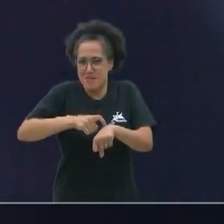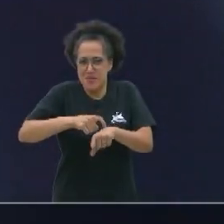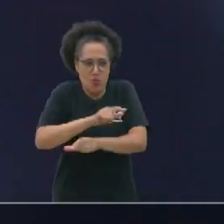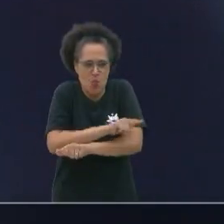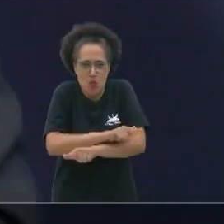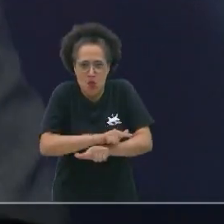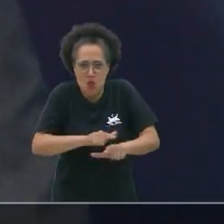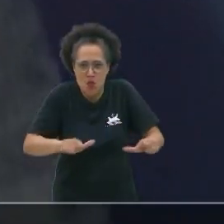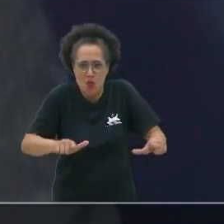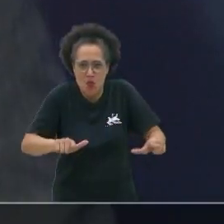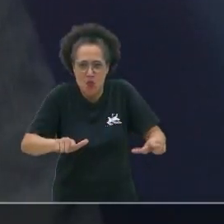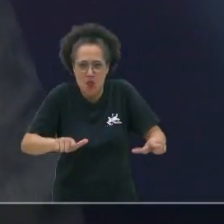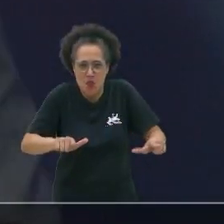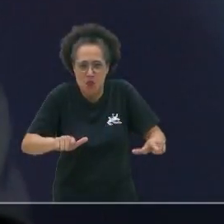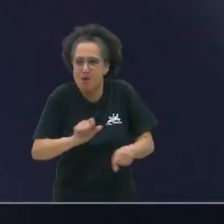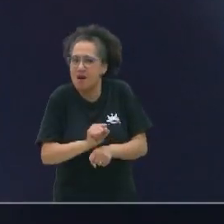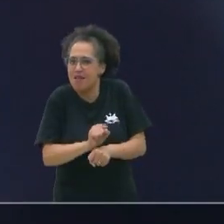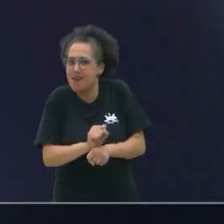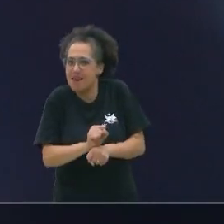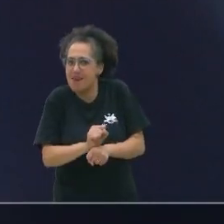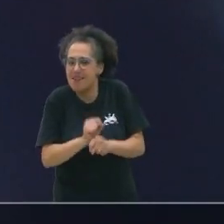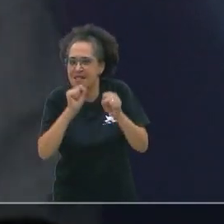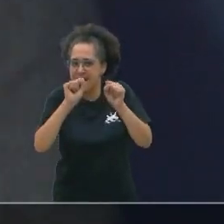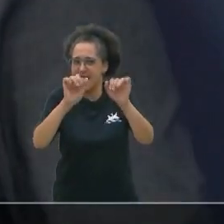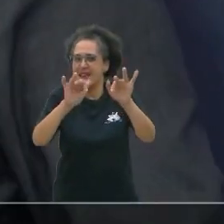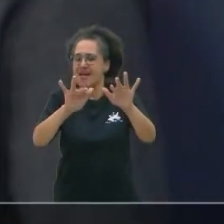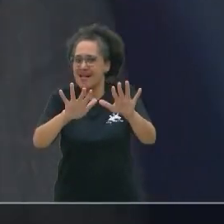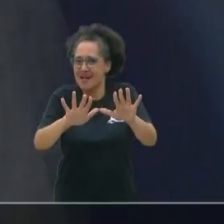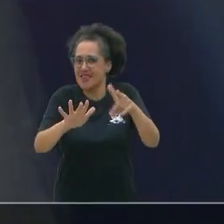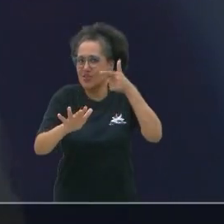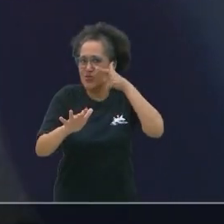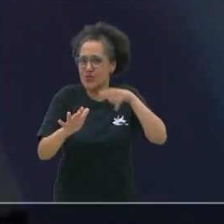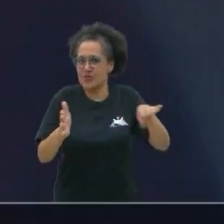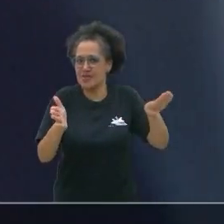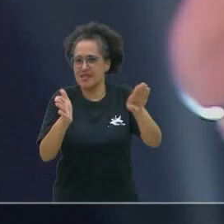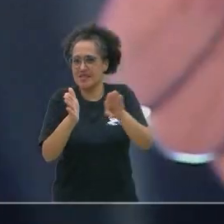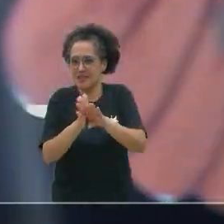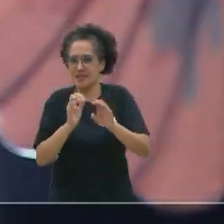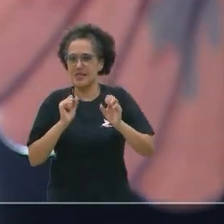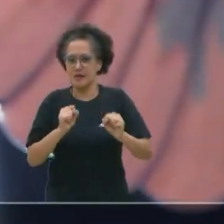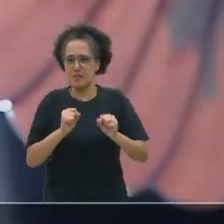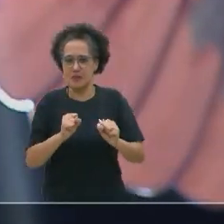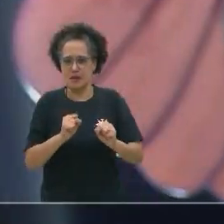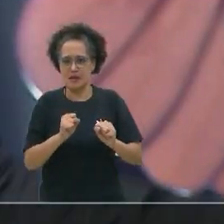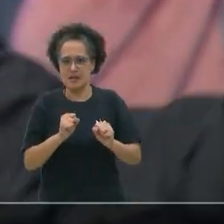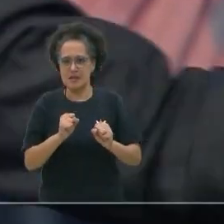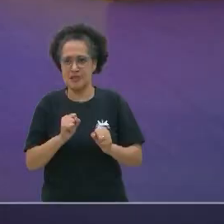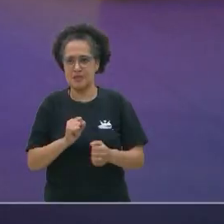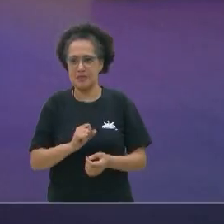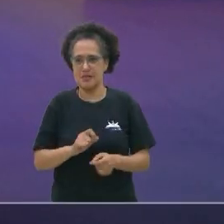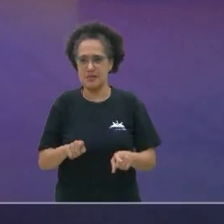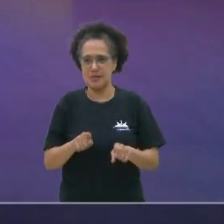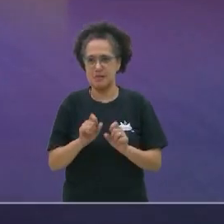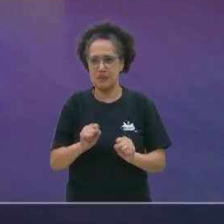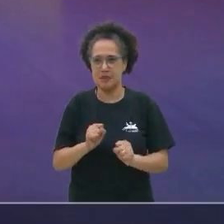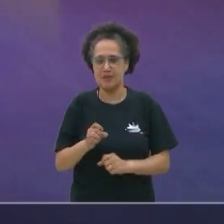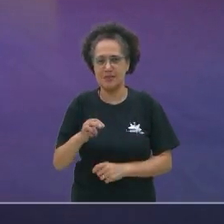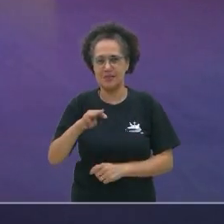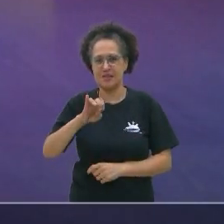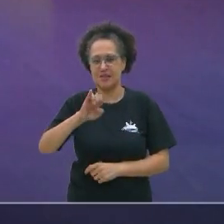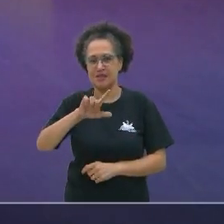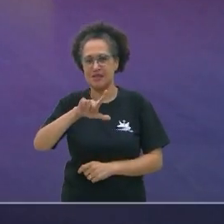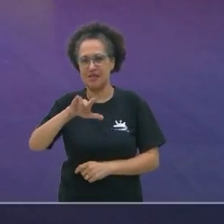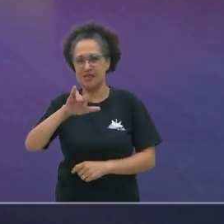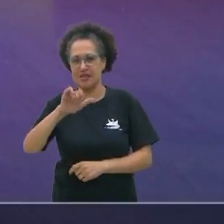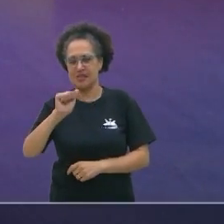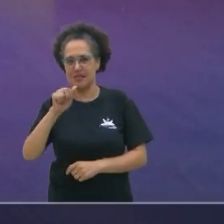a graça a gente alcança. Eu vou pegar até o ministério hoje. Posso? Posso, diretor? Posso, William? Quando eu tive